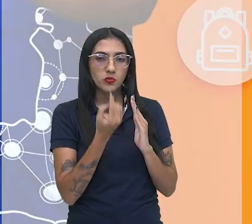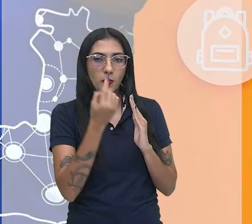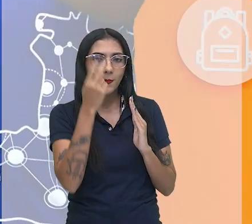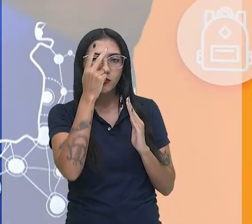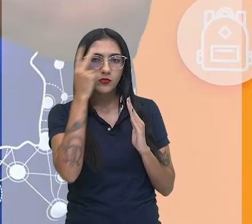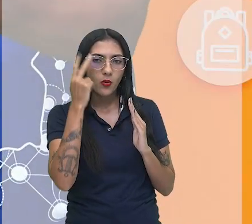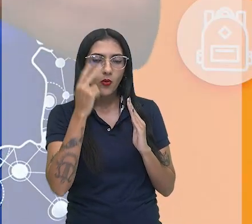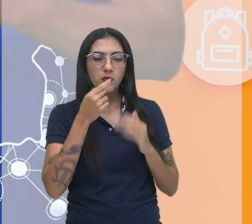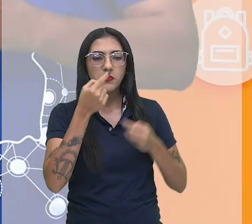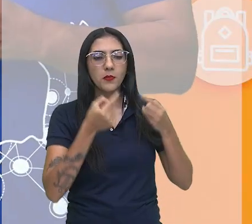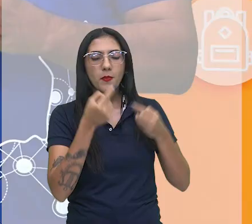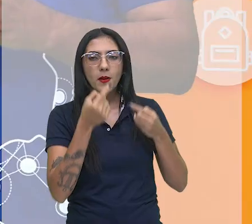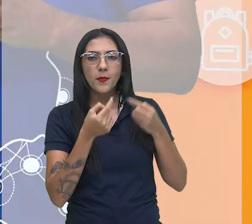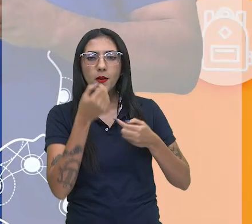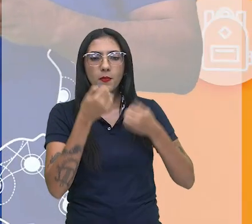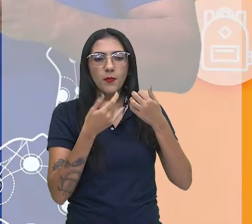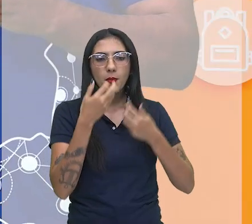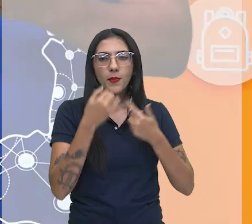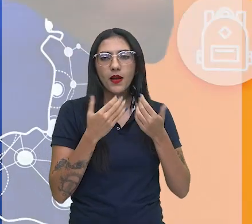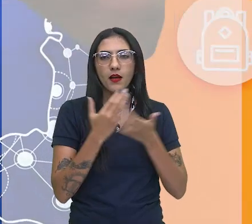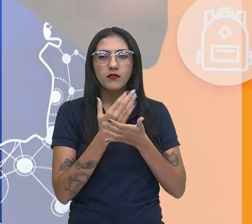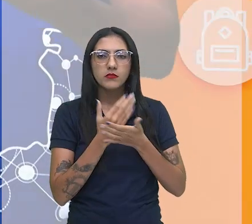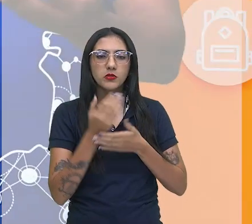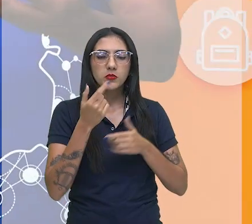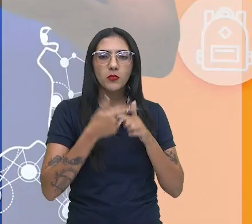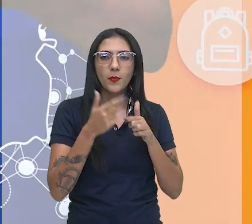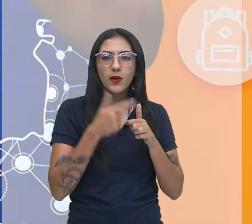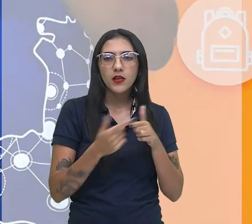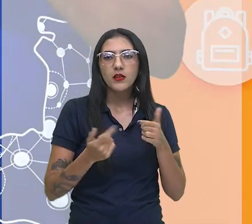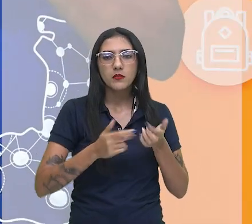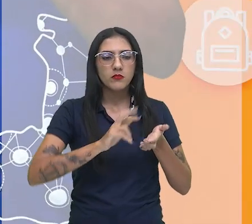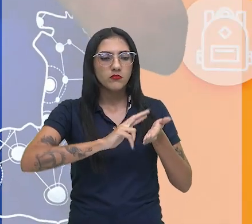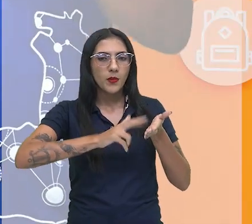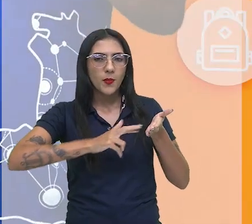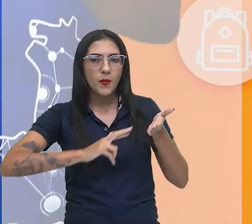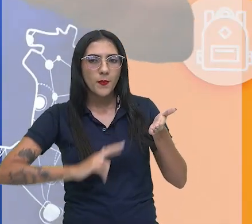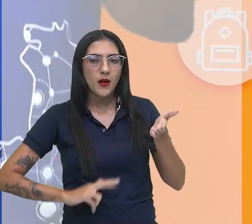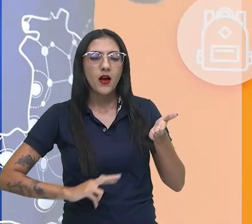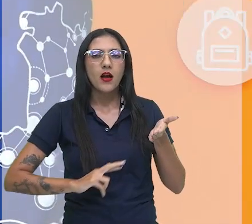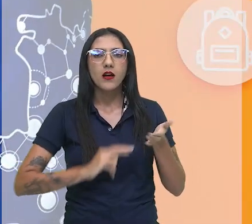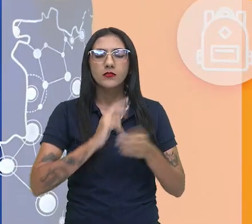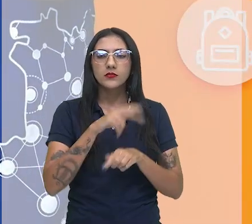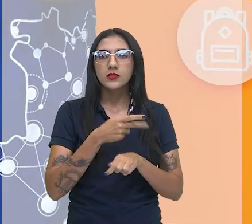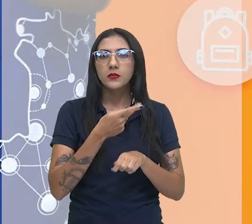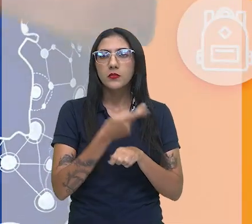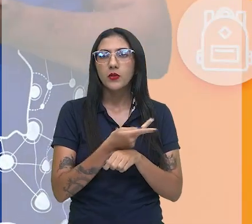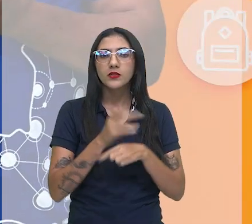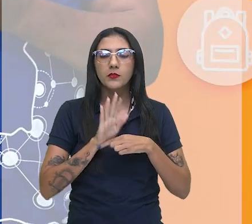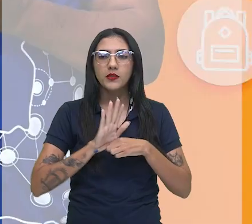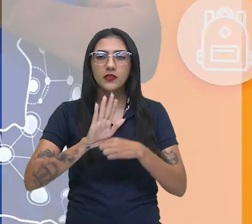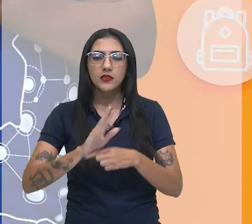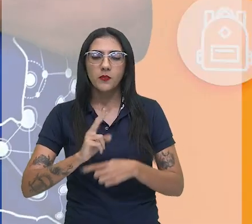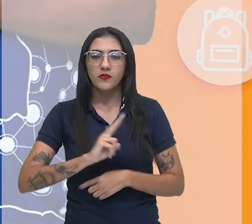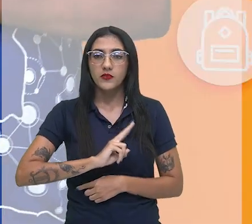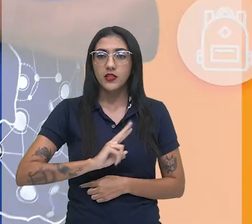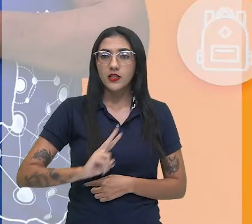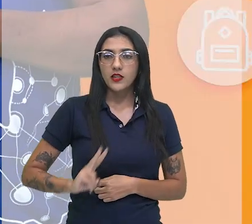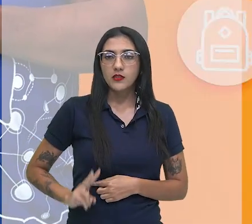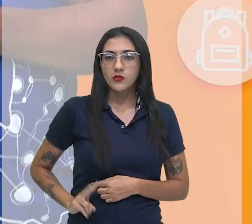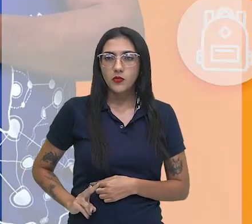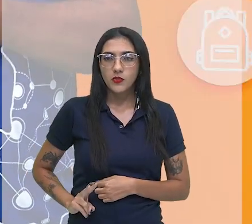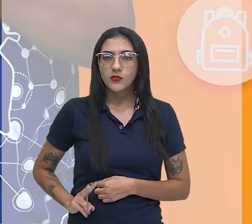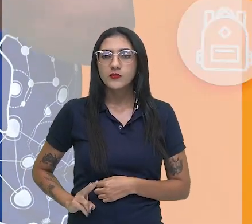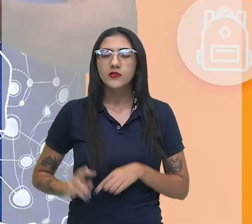Então, discutir os problemas da comunidade, fazer um relatório, apresentar para o vereador lá, para a Câmara